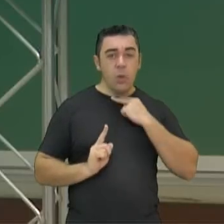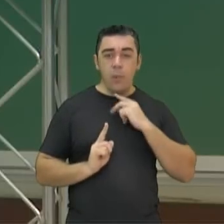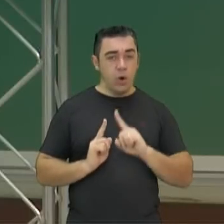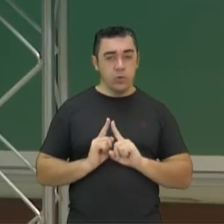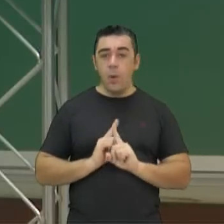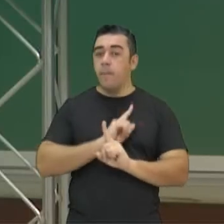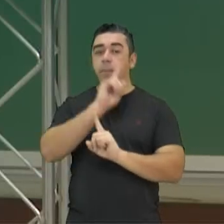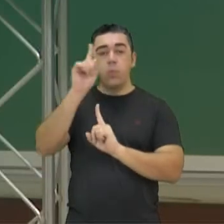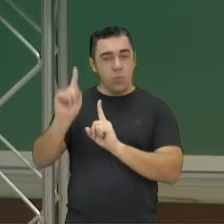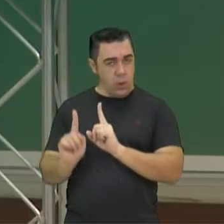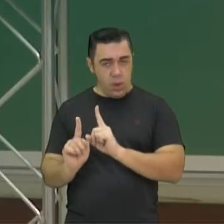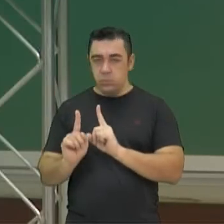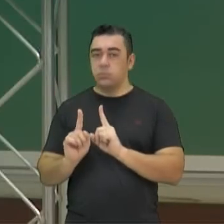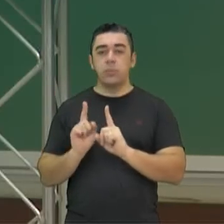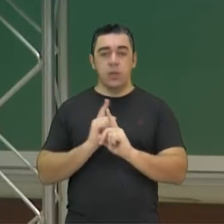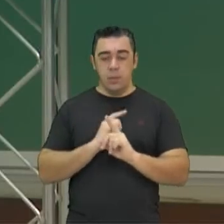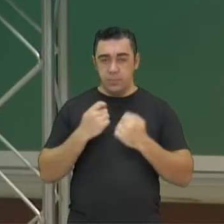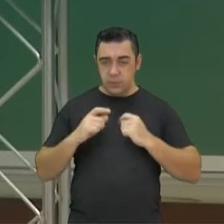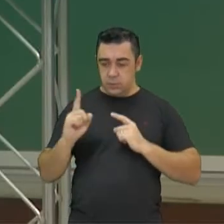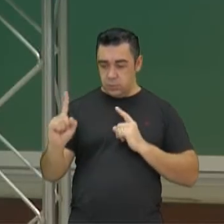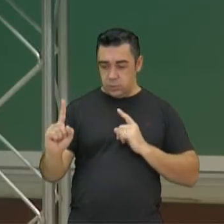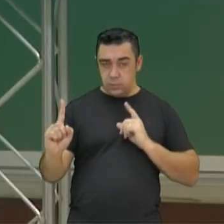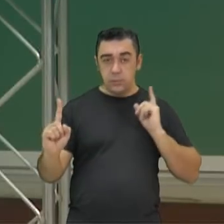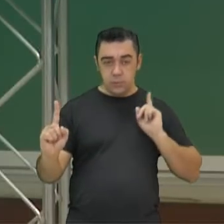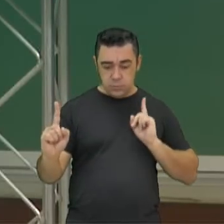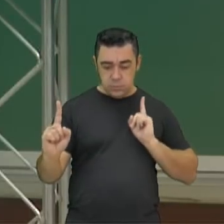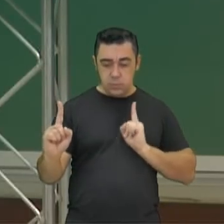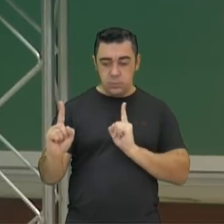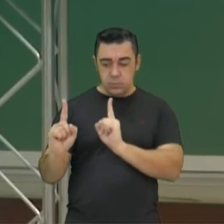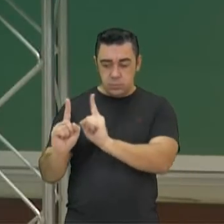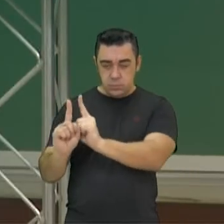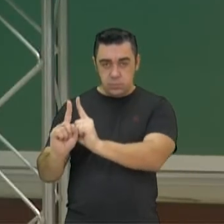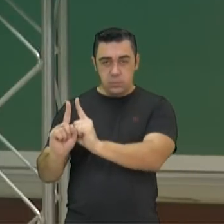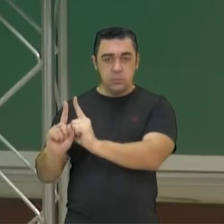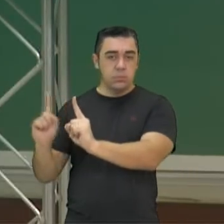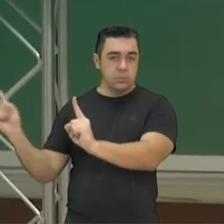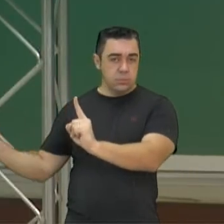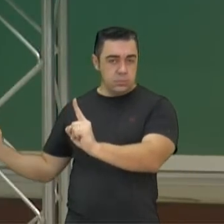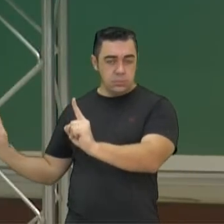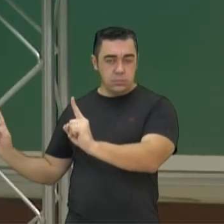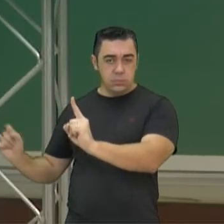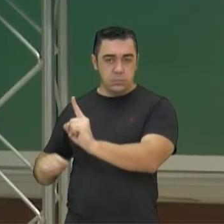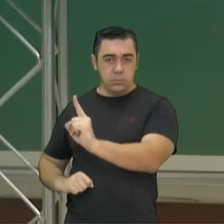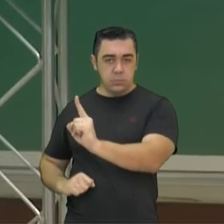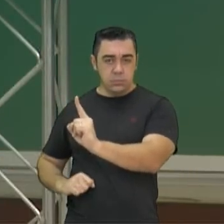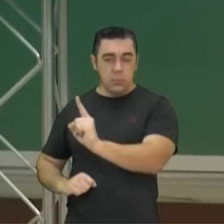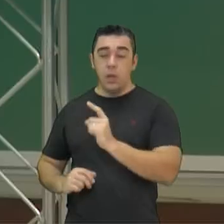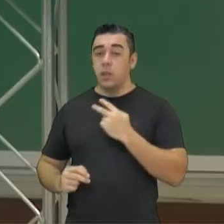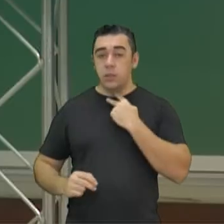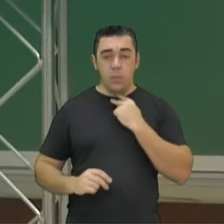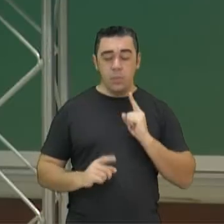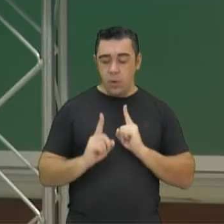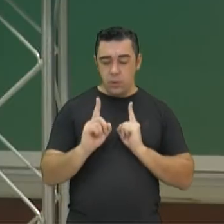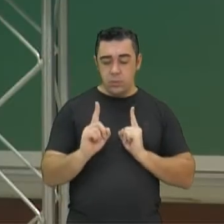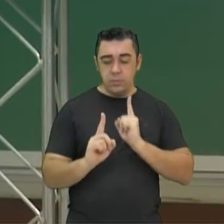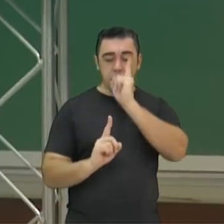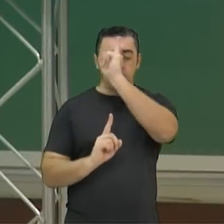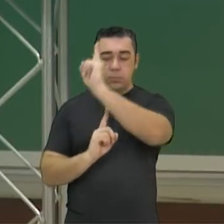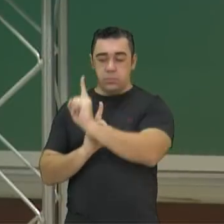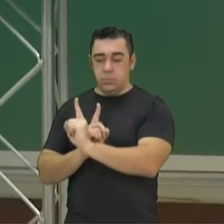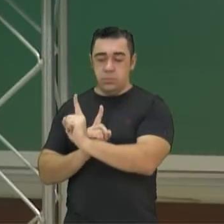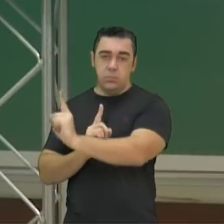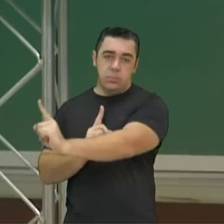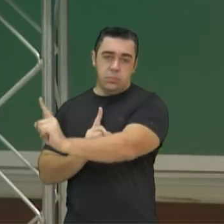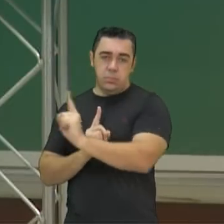Ou capturar. Ele tem que estar na diagonal dele, né? Não passa por cima de outra peça. Pode avançar e